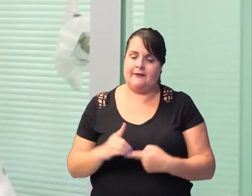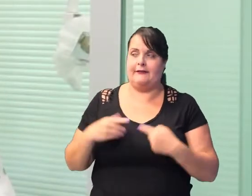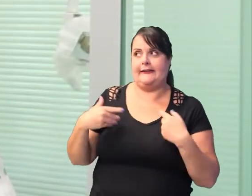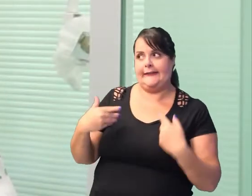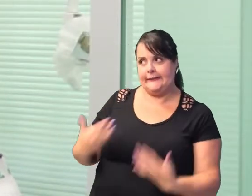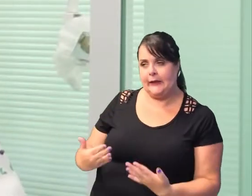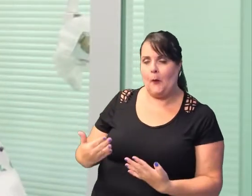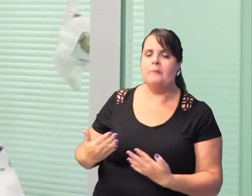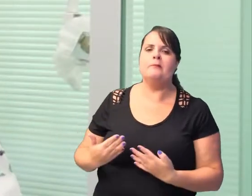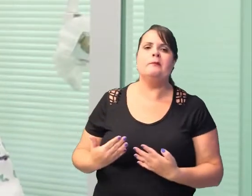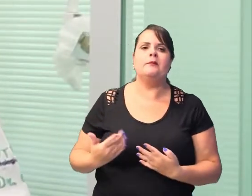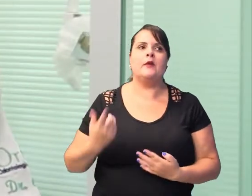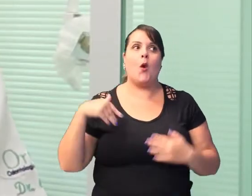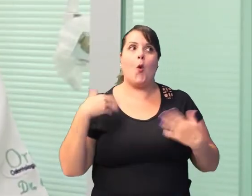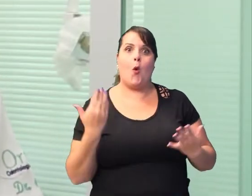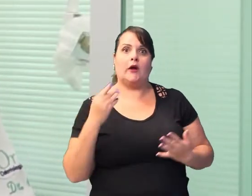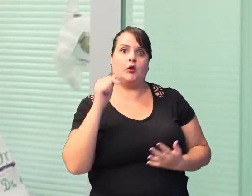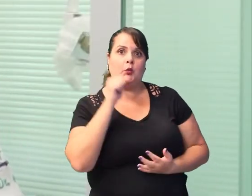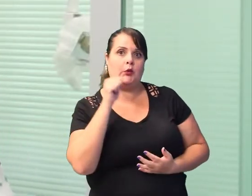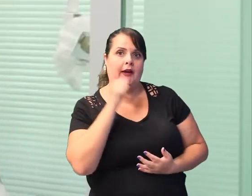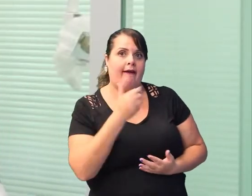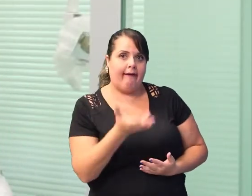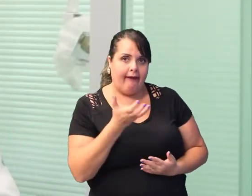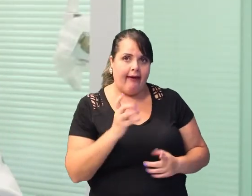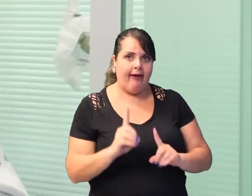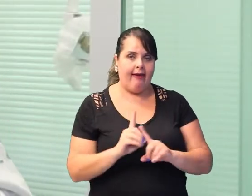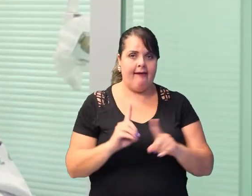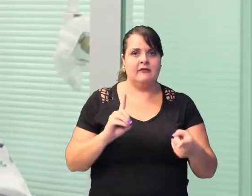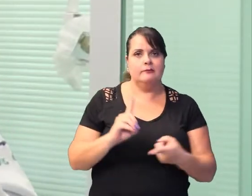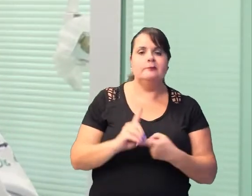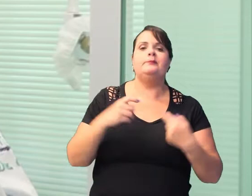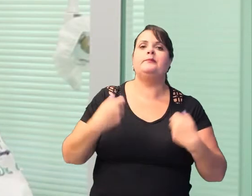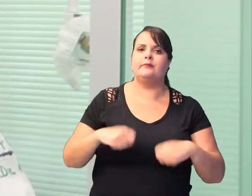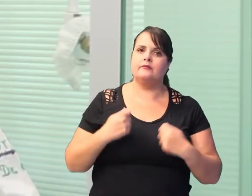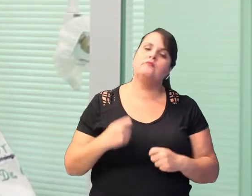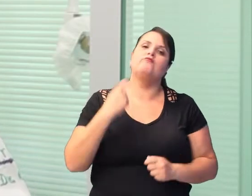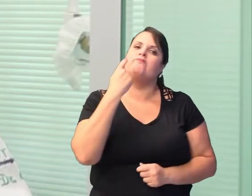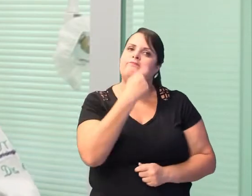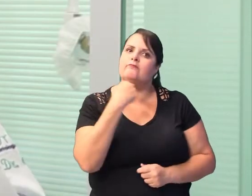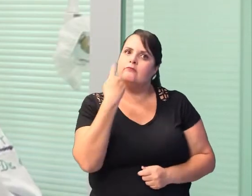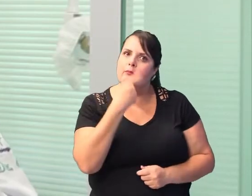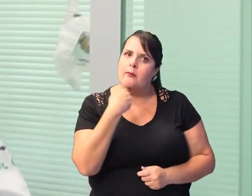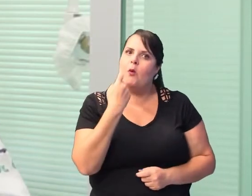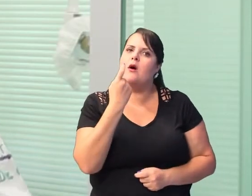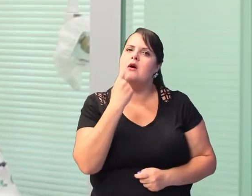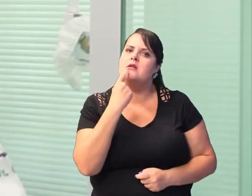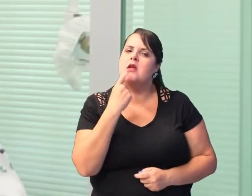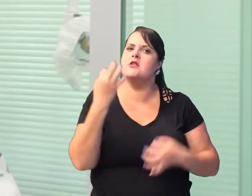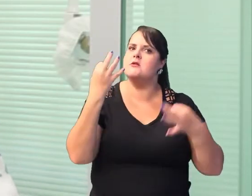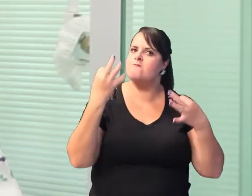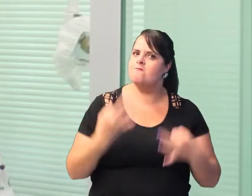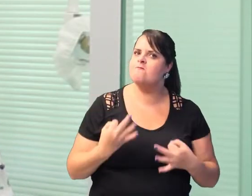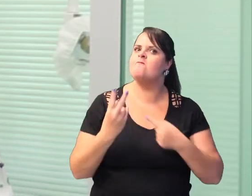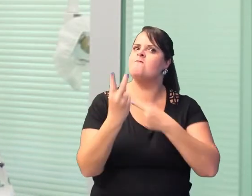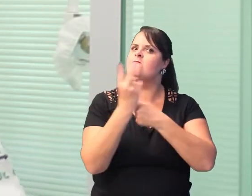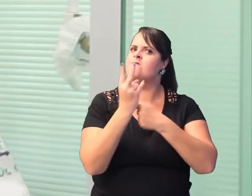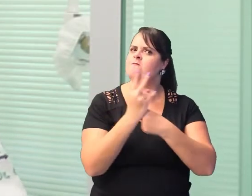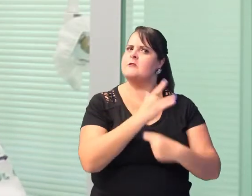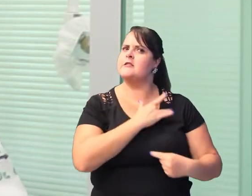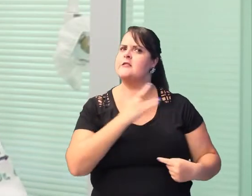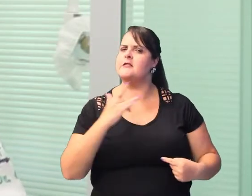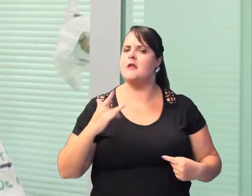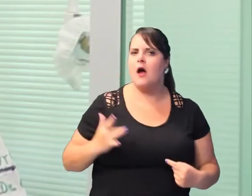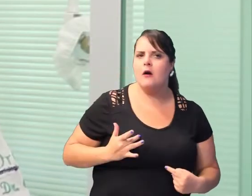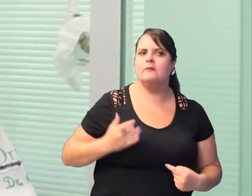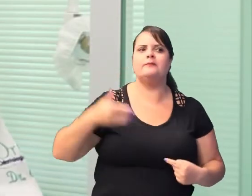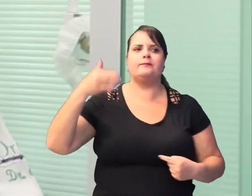quando nós temos o planejamento é para gravidez você tem que estar com a saúde bucal nem joinha bem o que está a